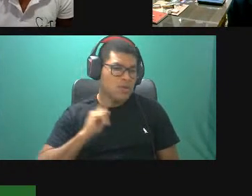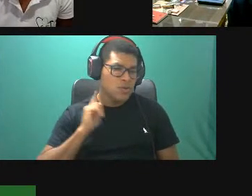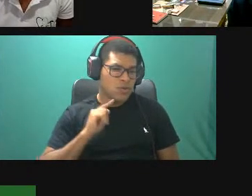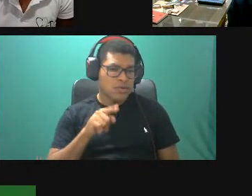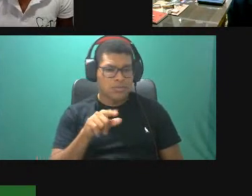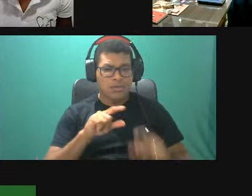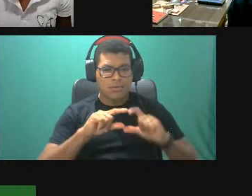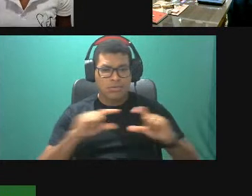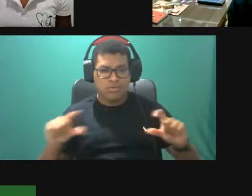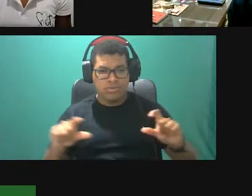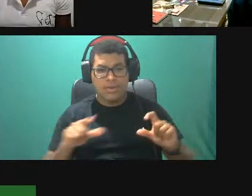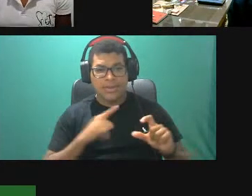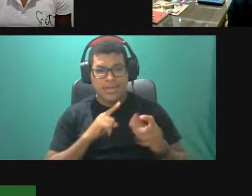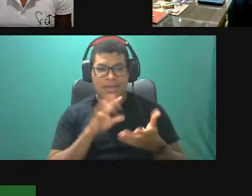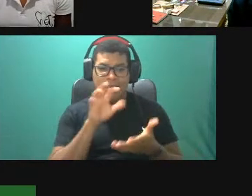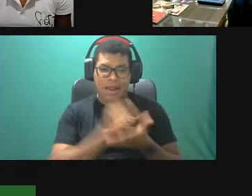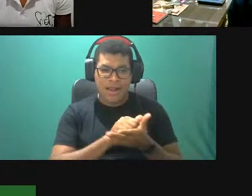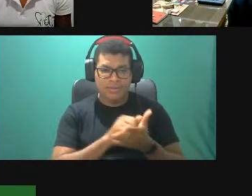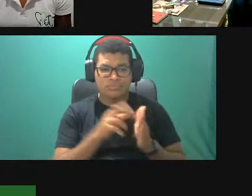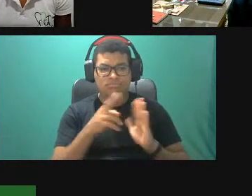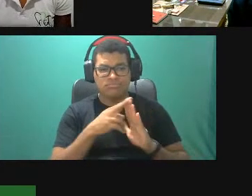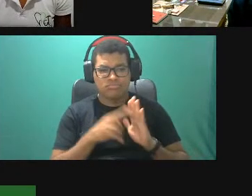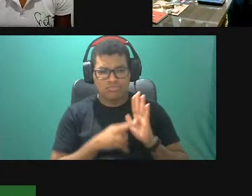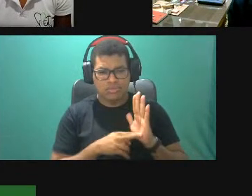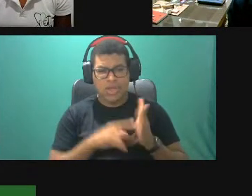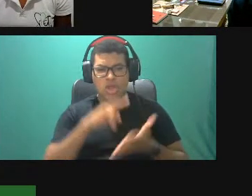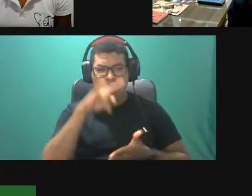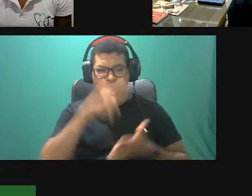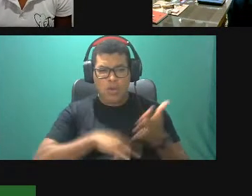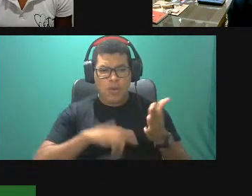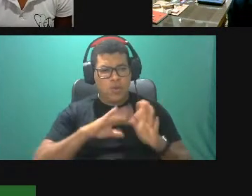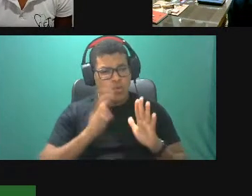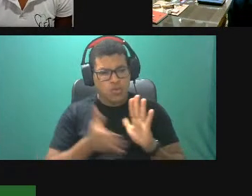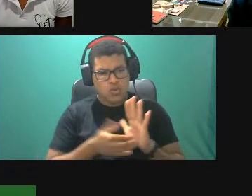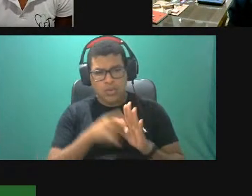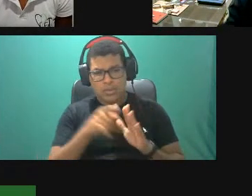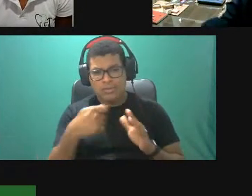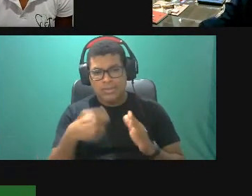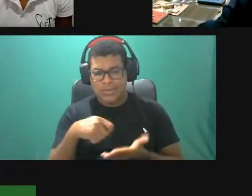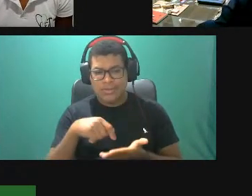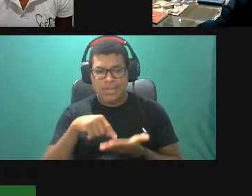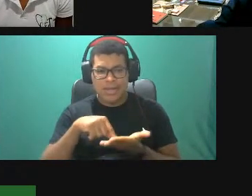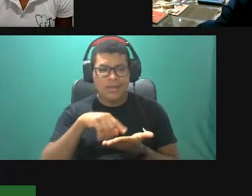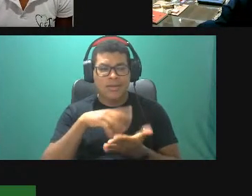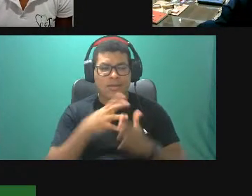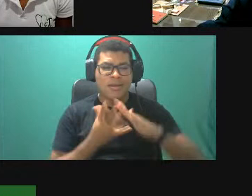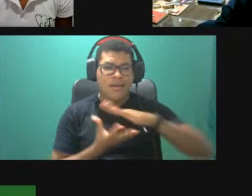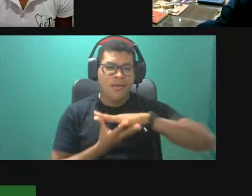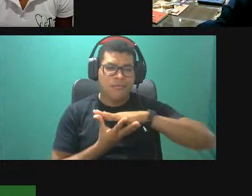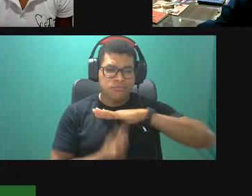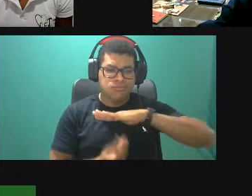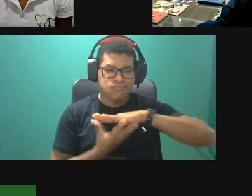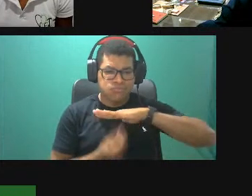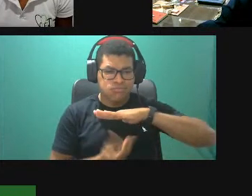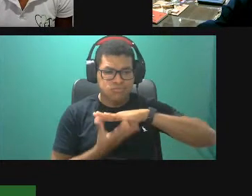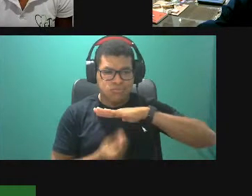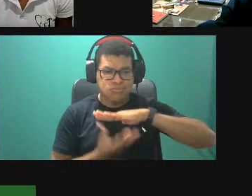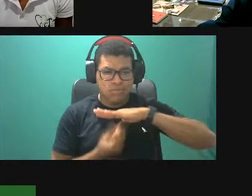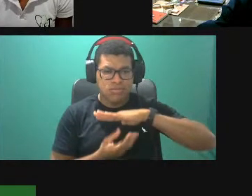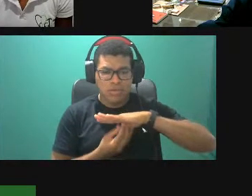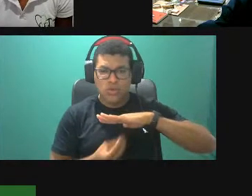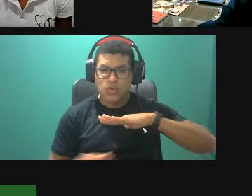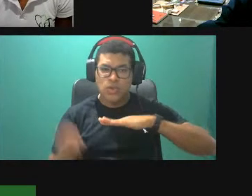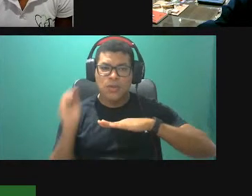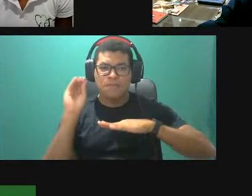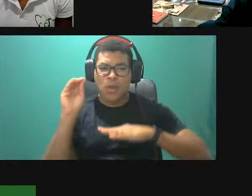teu cadastro. Existe um pré-requisito, um monte de documento que você vai ter que escanear e mandar para eles, tá? Então existe